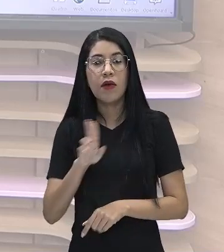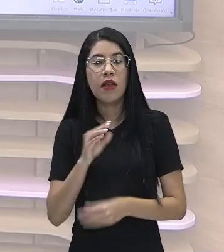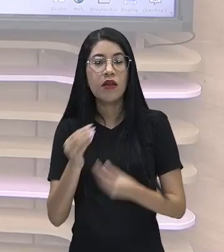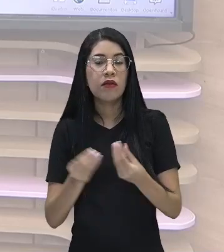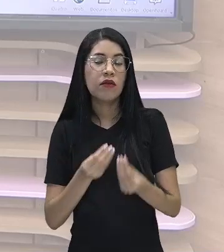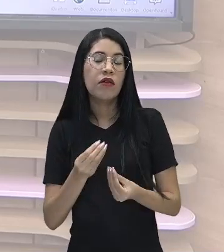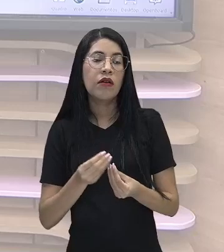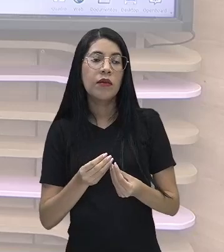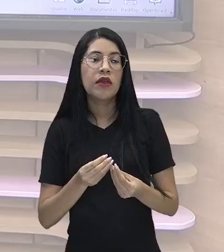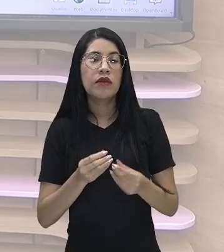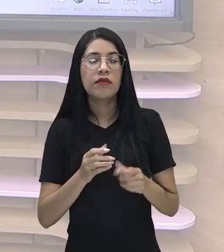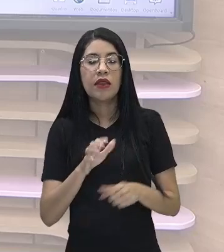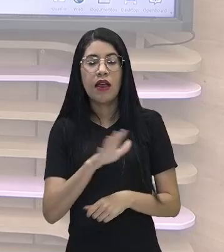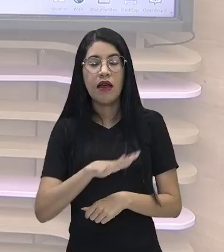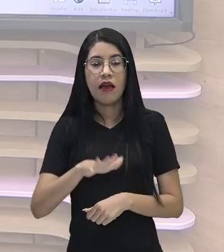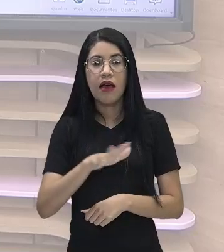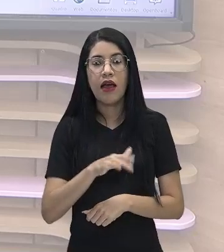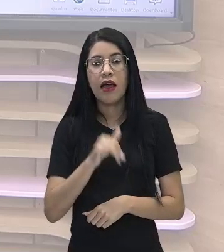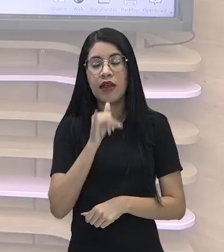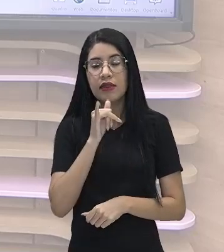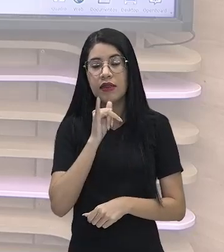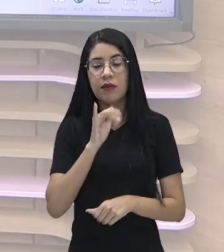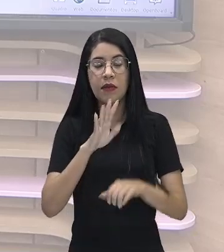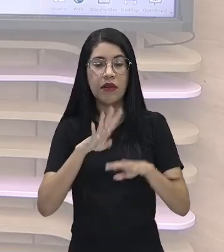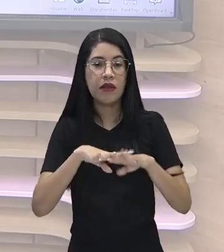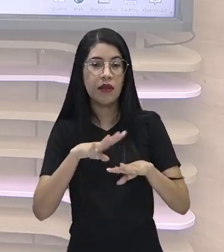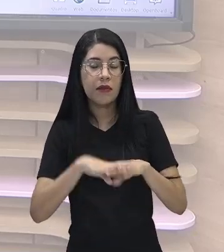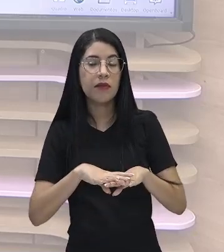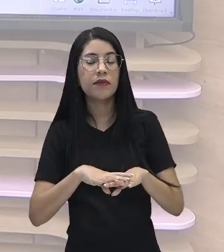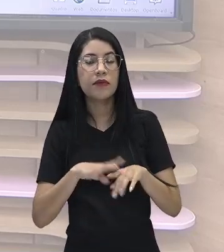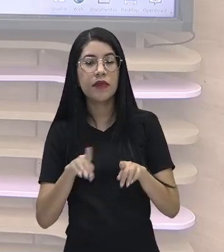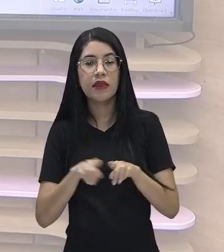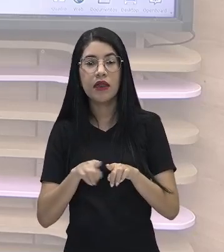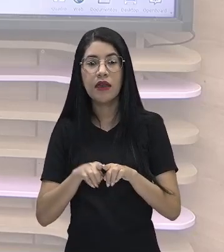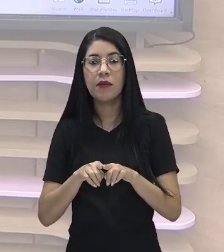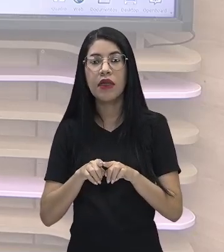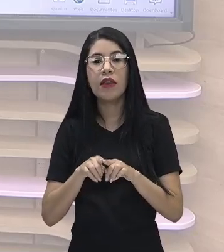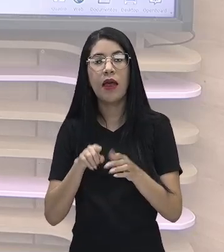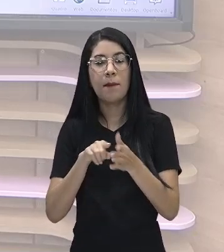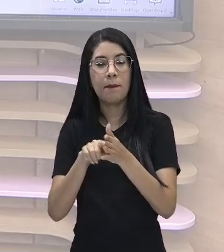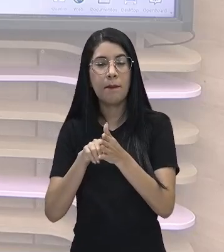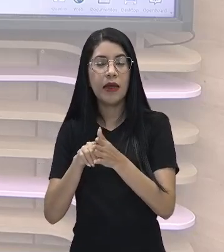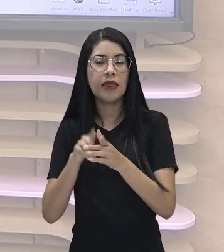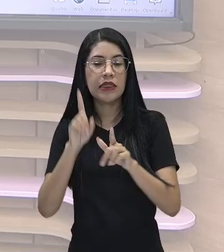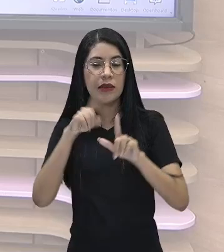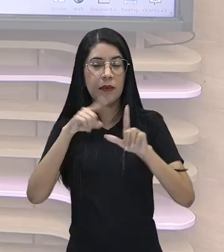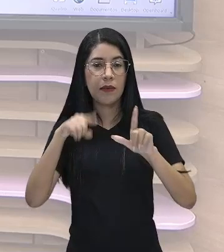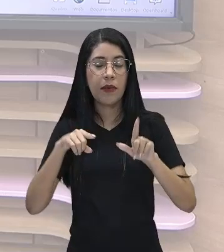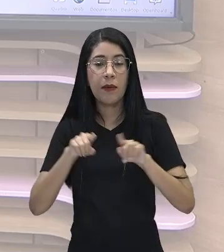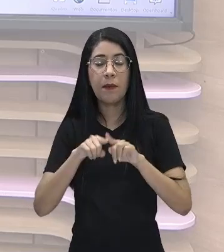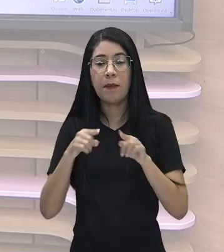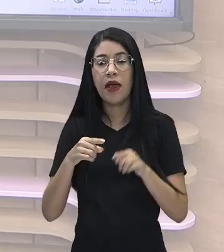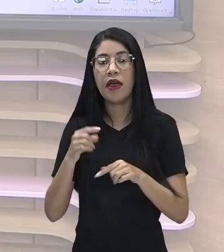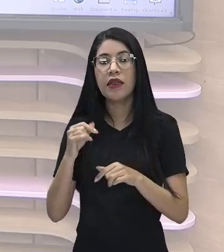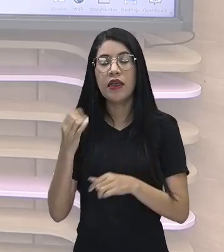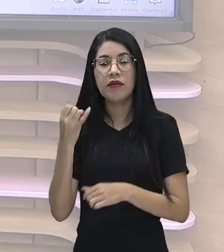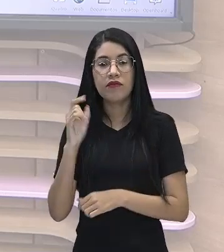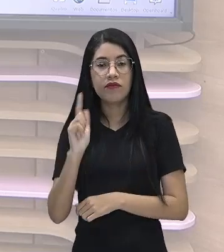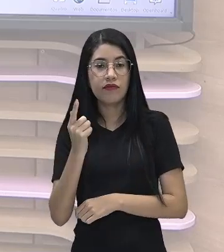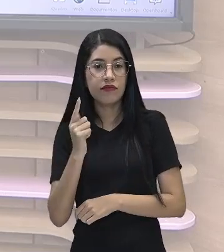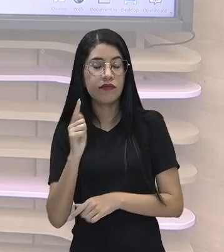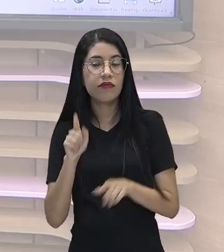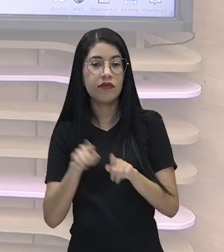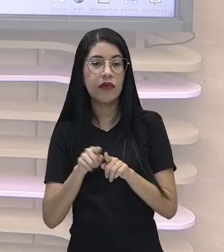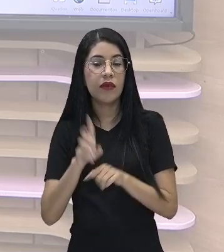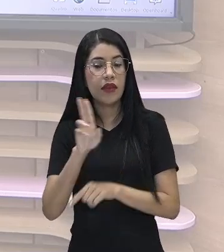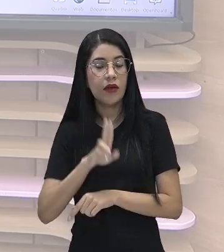são utilizados também pela matemática, principalmente pela estatística, mas a geografia, ela também